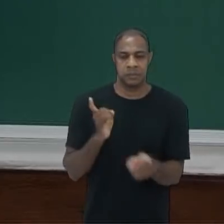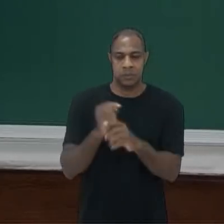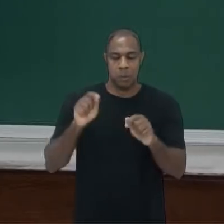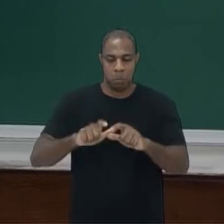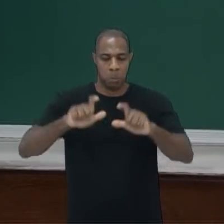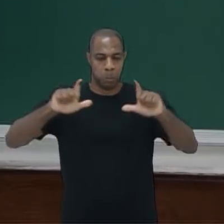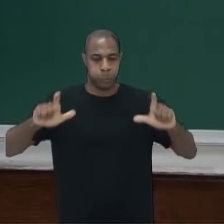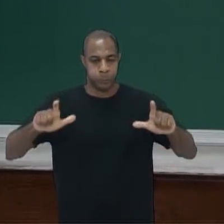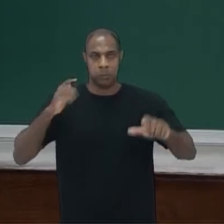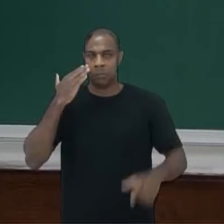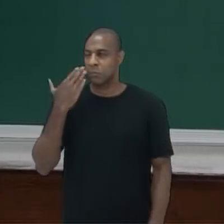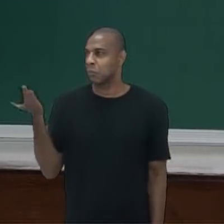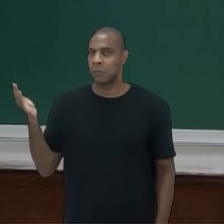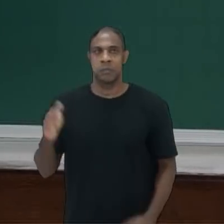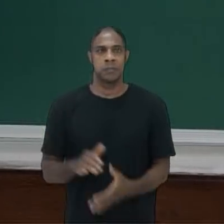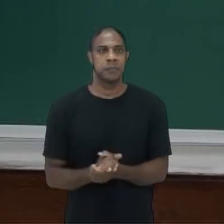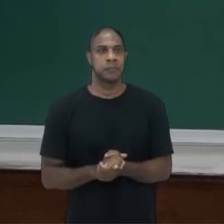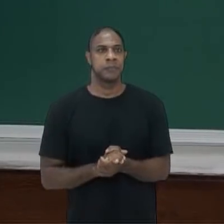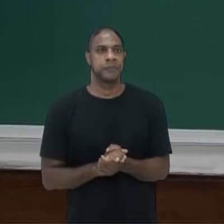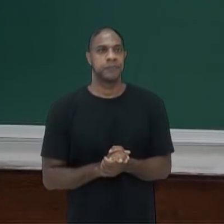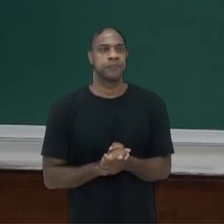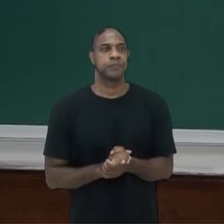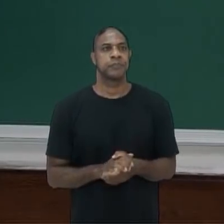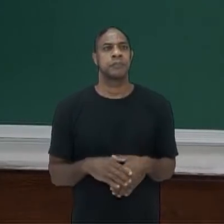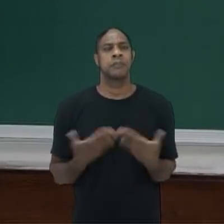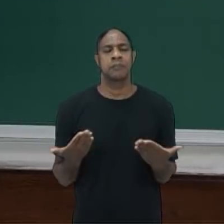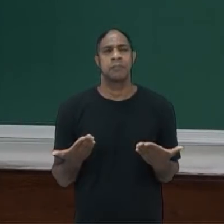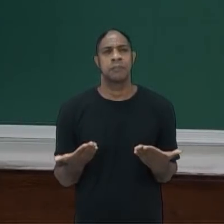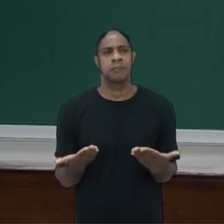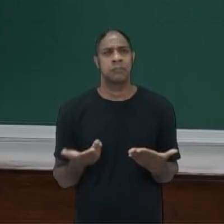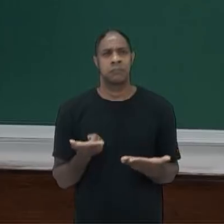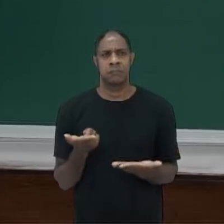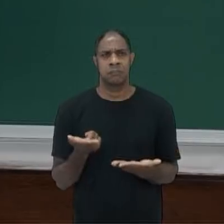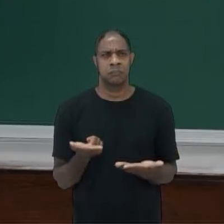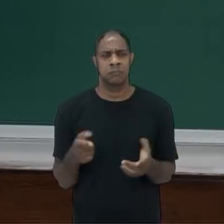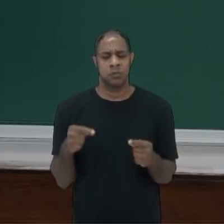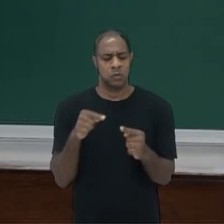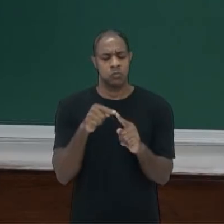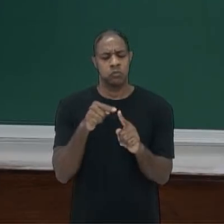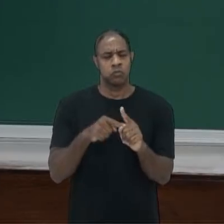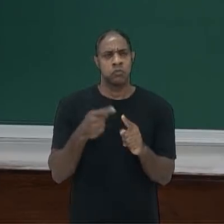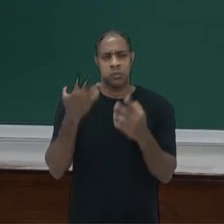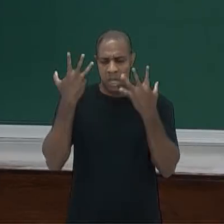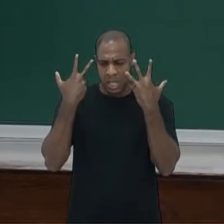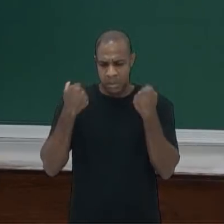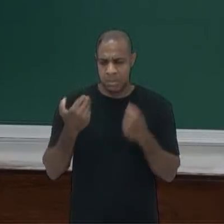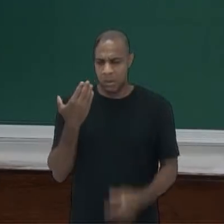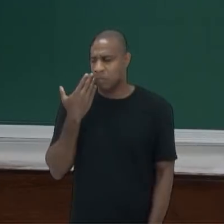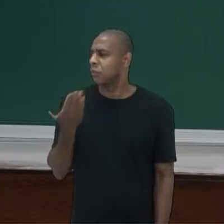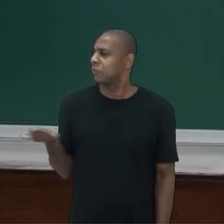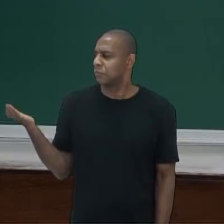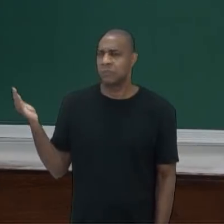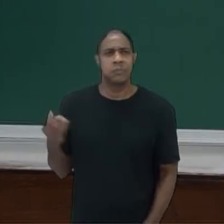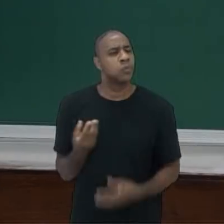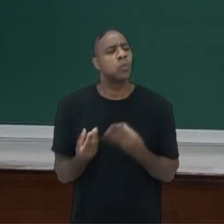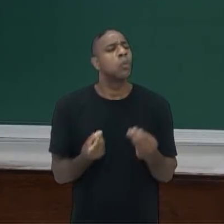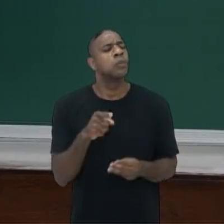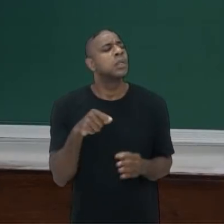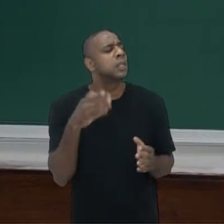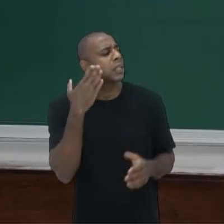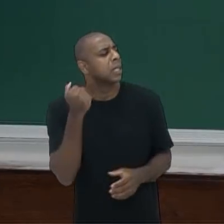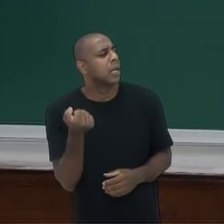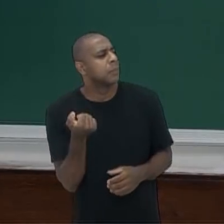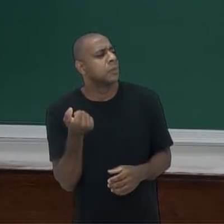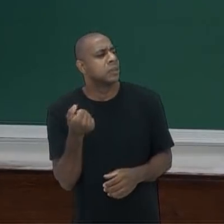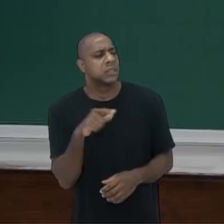grandona, essa célula do tipo animal. Mas Fabiano, como que você sabe que não é uma célula, por